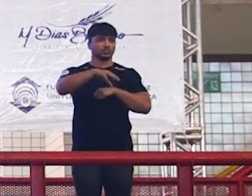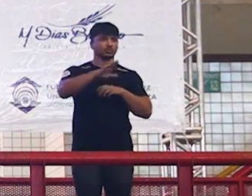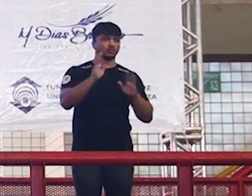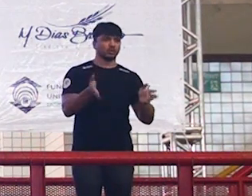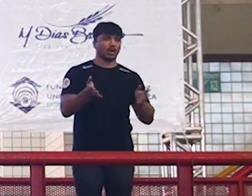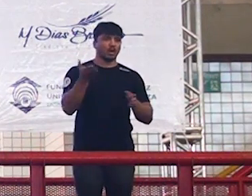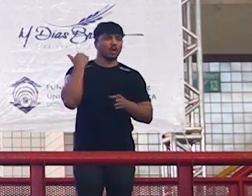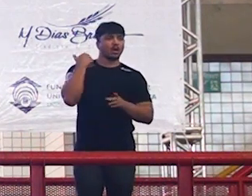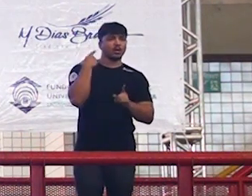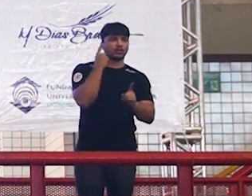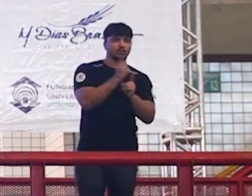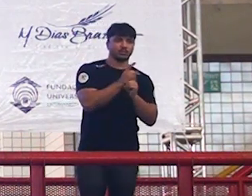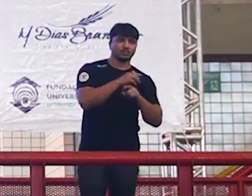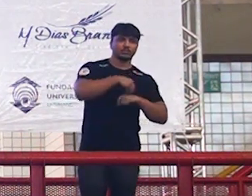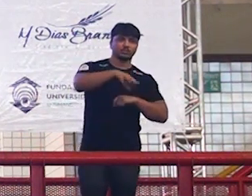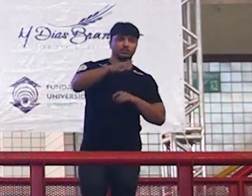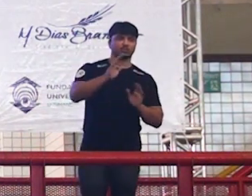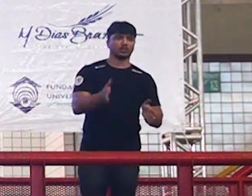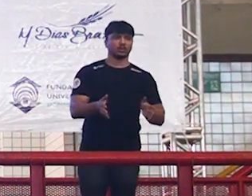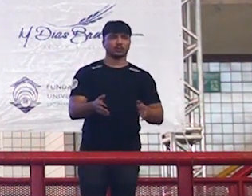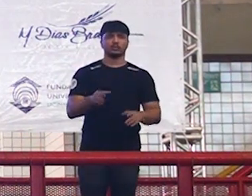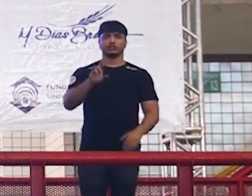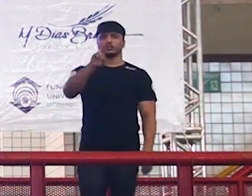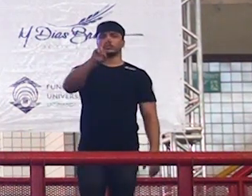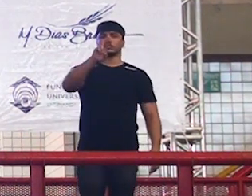outro encontro aqui que eu tive com vocês.